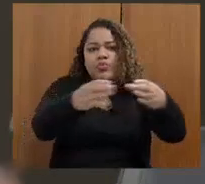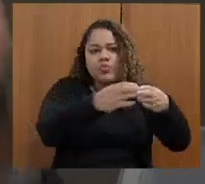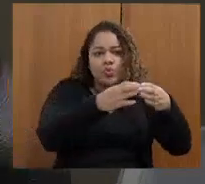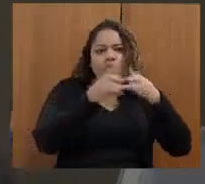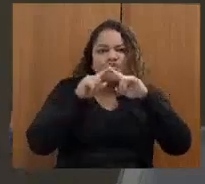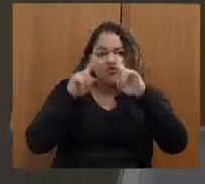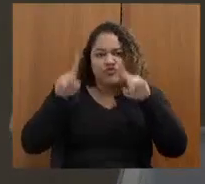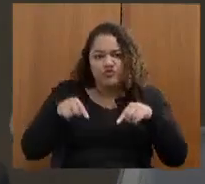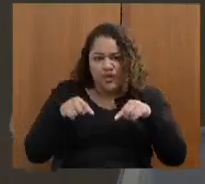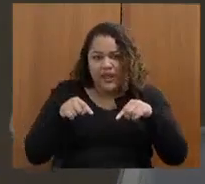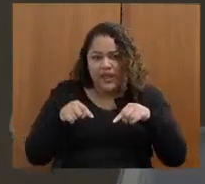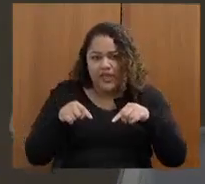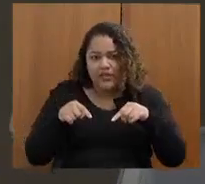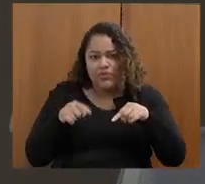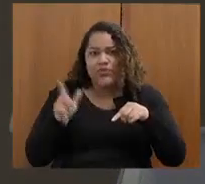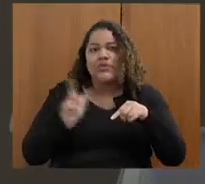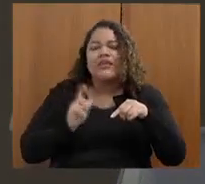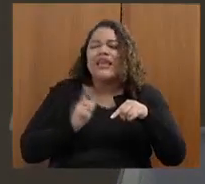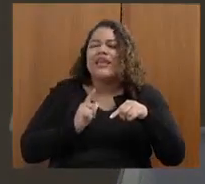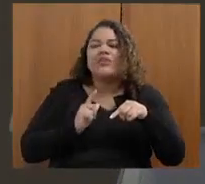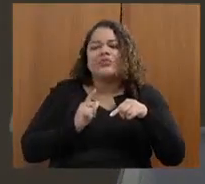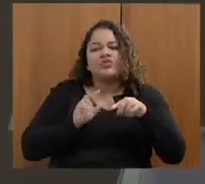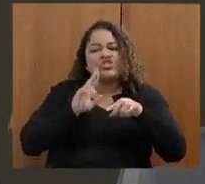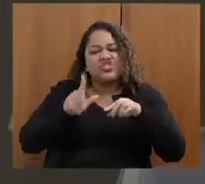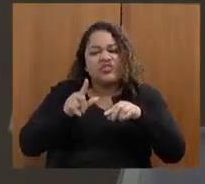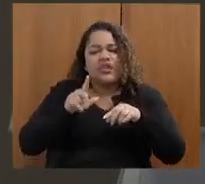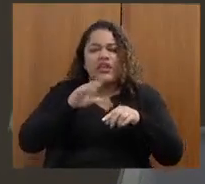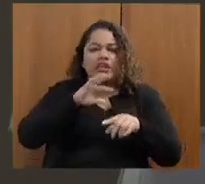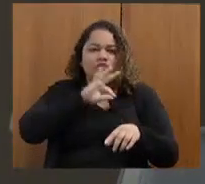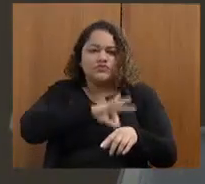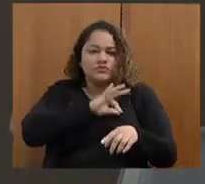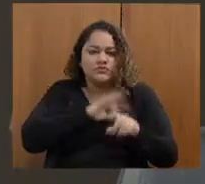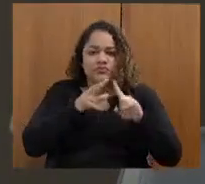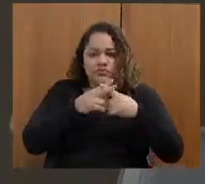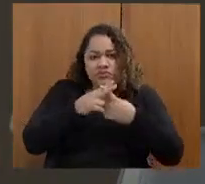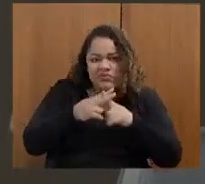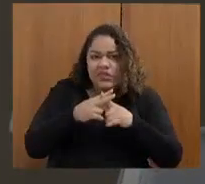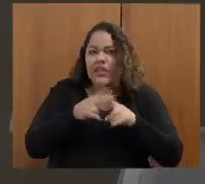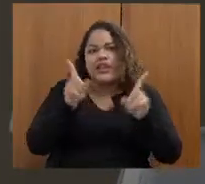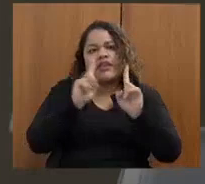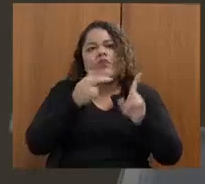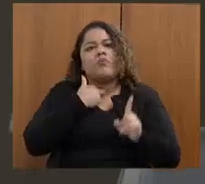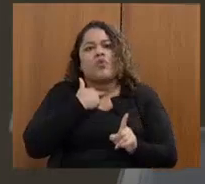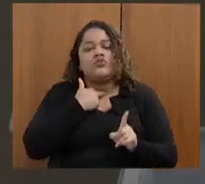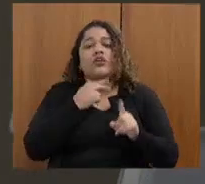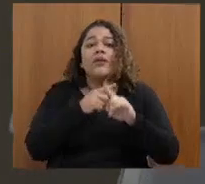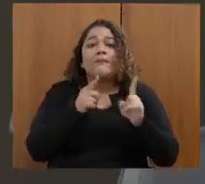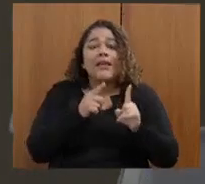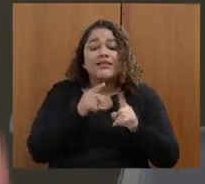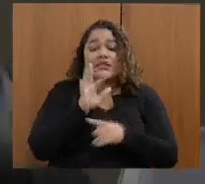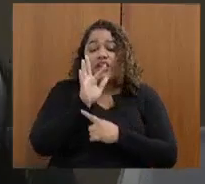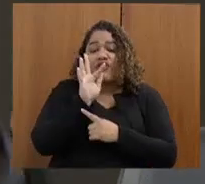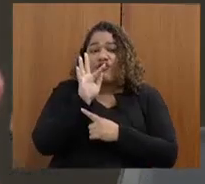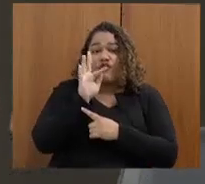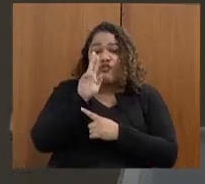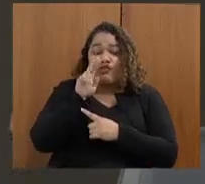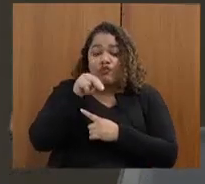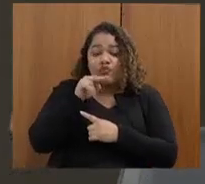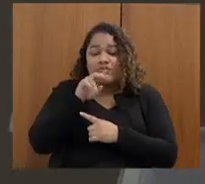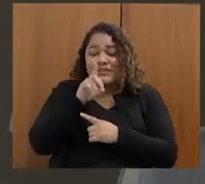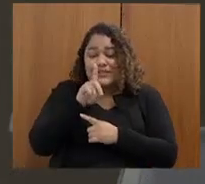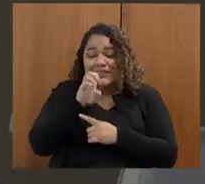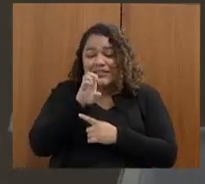é que o dinheiro o valor do fundeb ele é exclusivo para a educação ele não entra